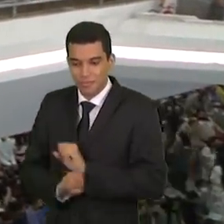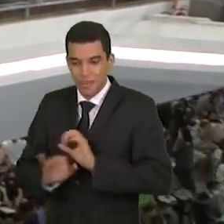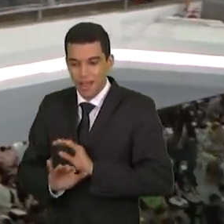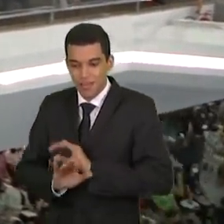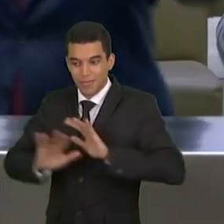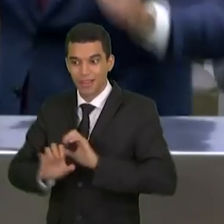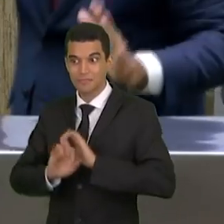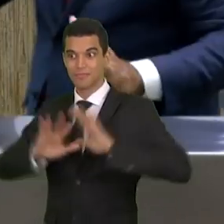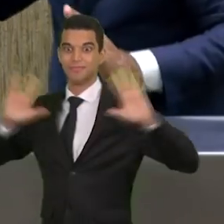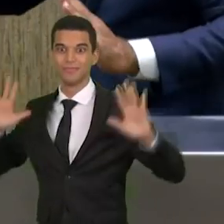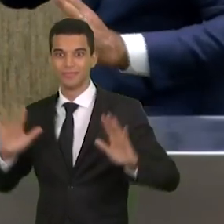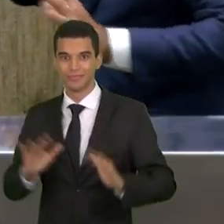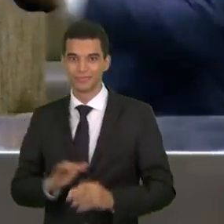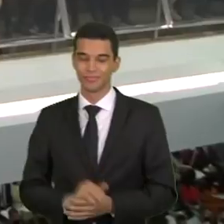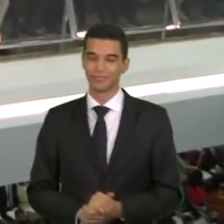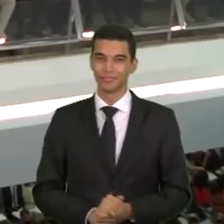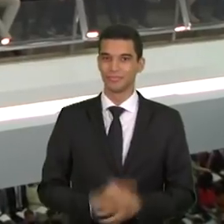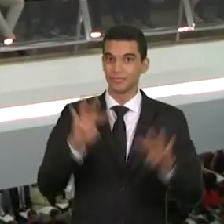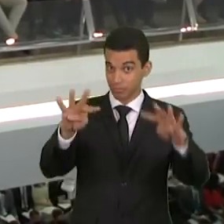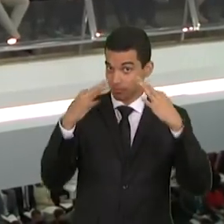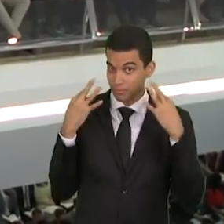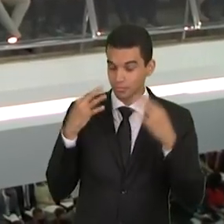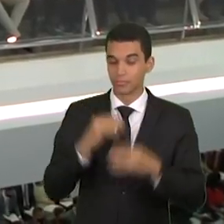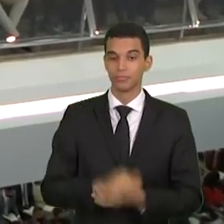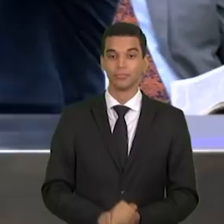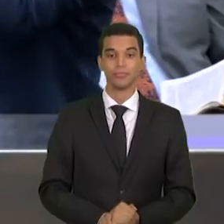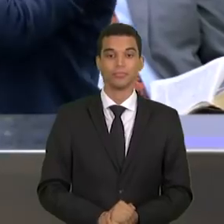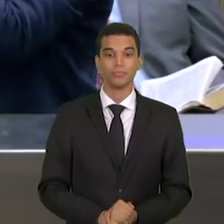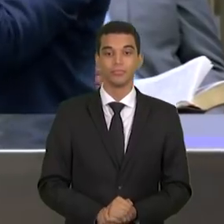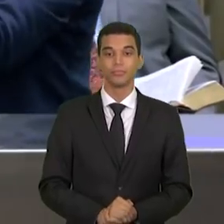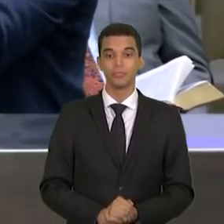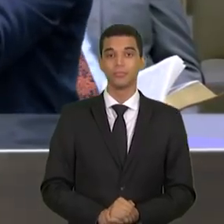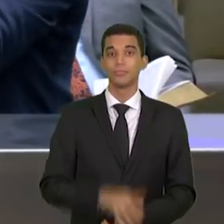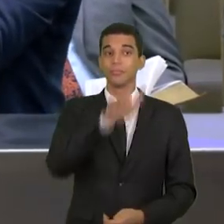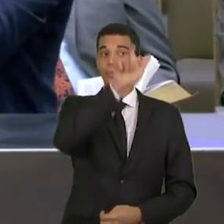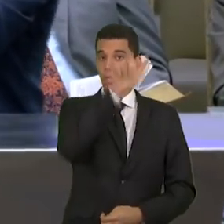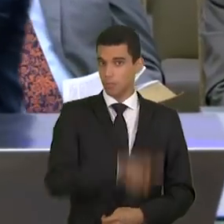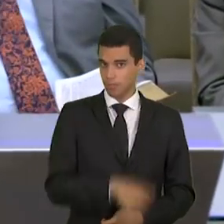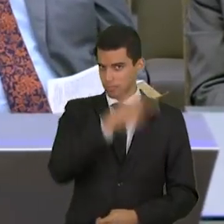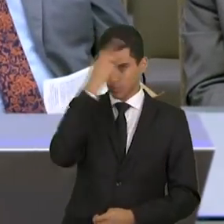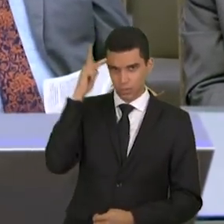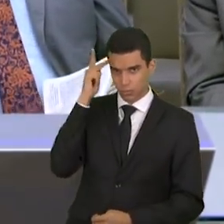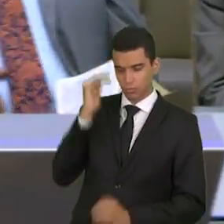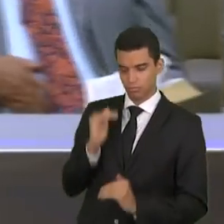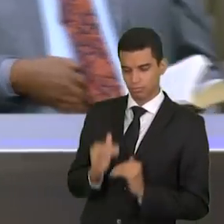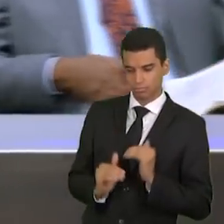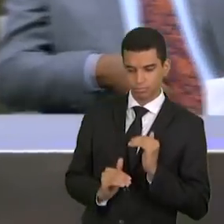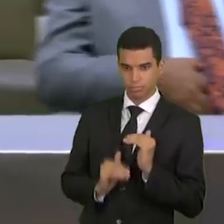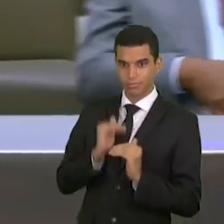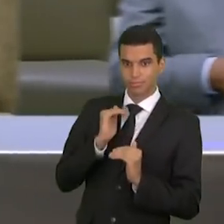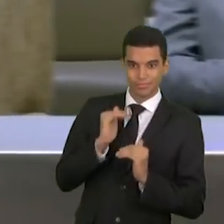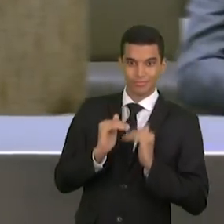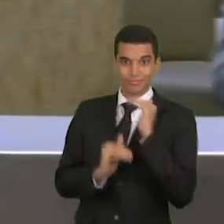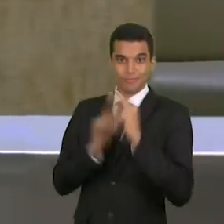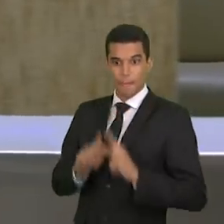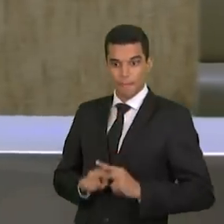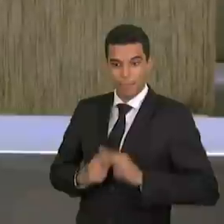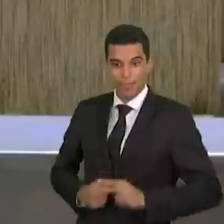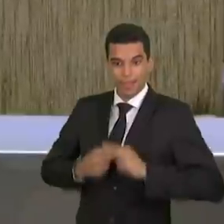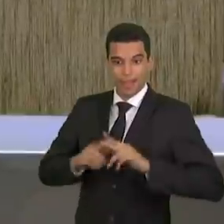Atenção, por favor. Quem está sendo aperfeiçoado deve entender que